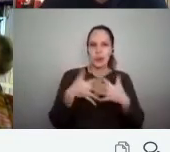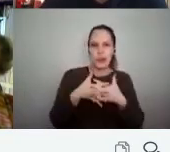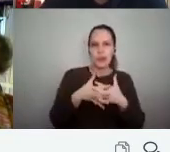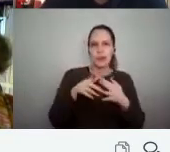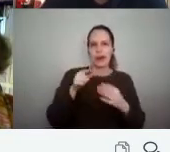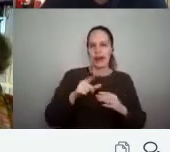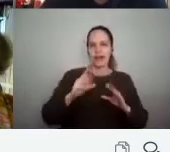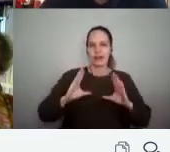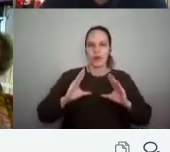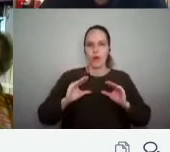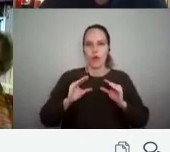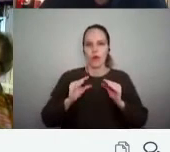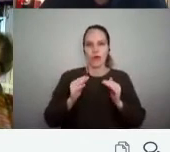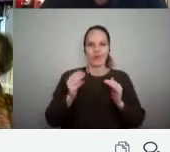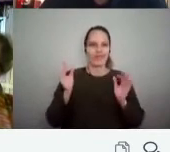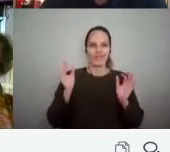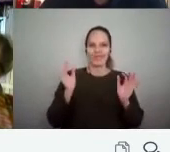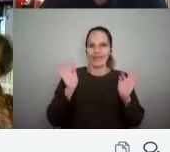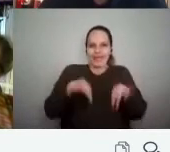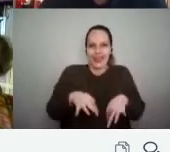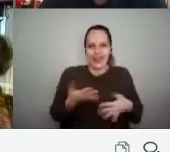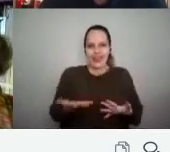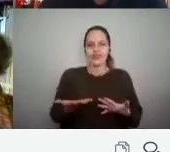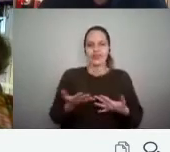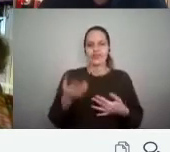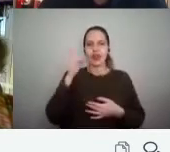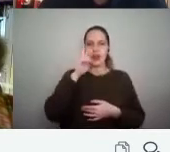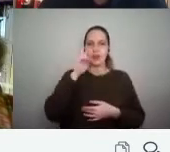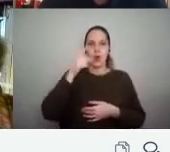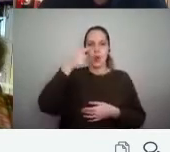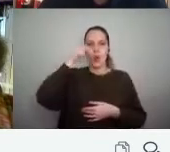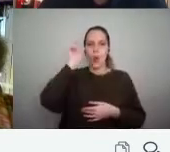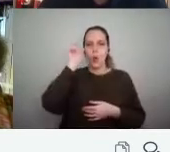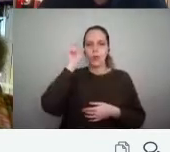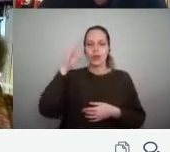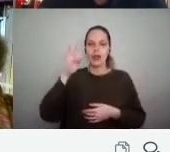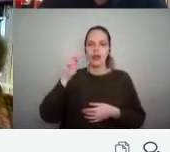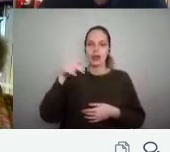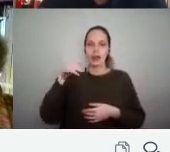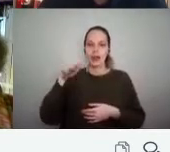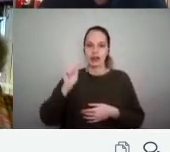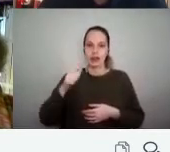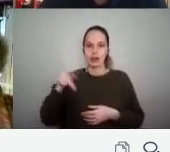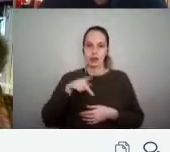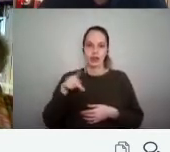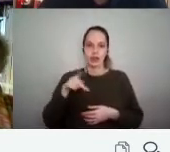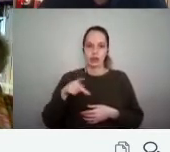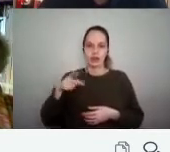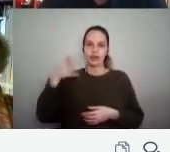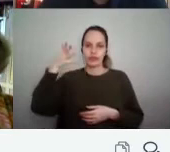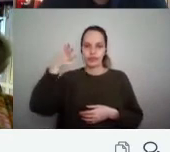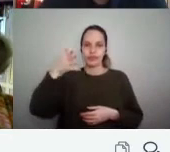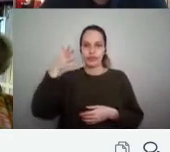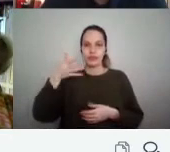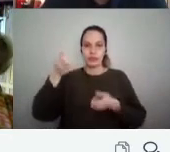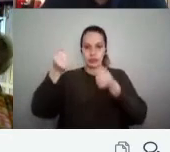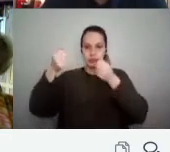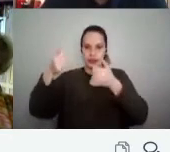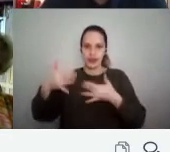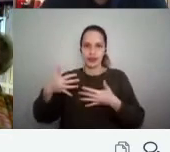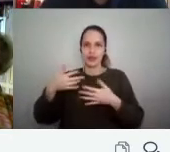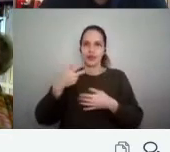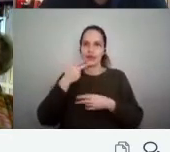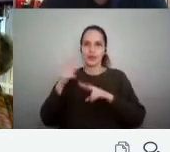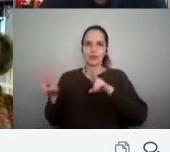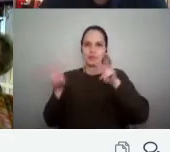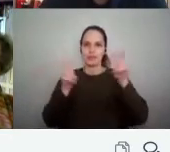acomodar, né? Porque, lembrando ontem da fala da professora Tânia Araújo, né, que nos trouxe Paulo Freire, eu vou distorcer um pouquinho a